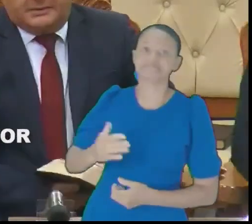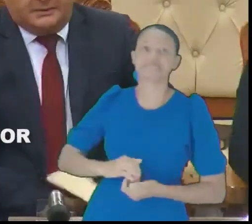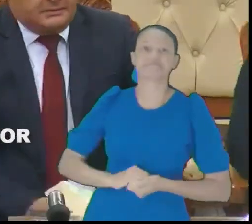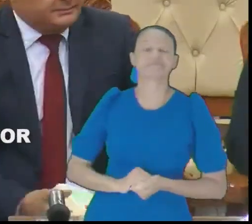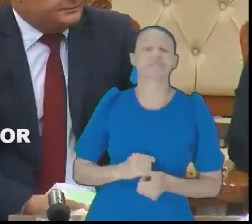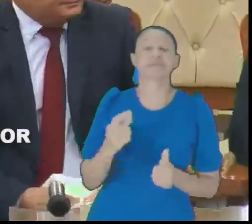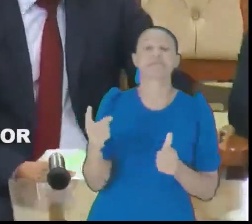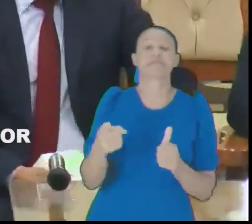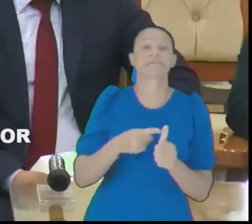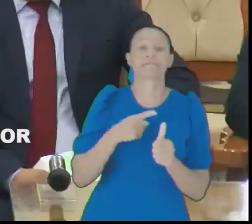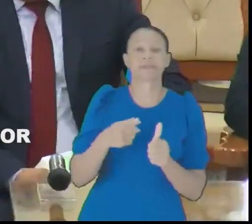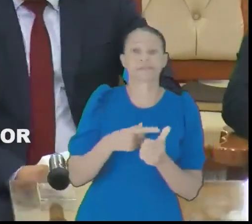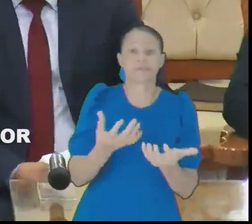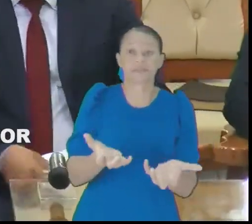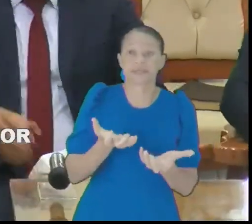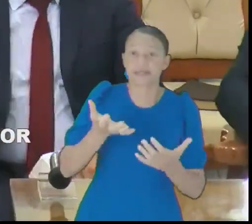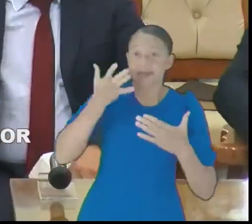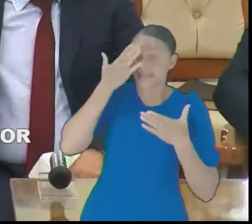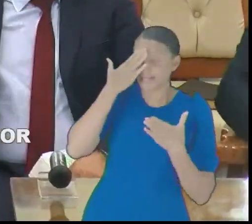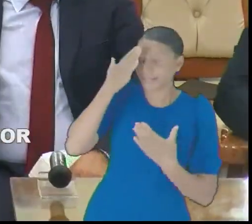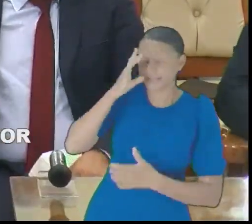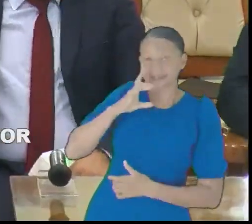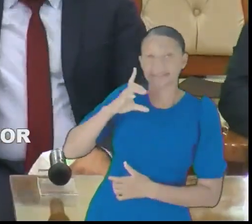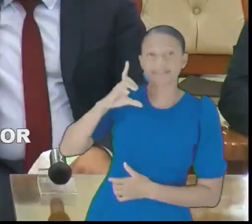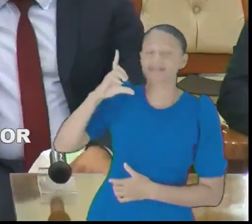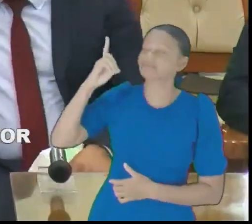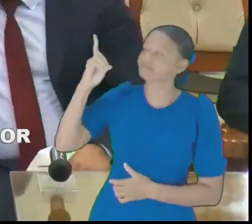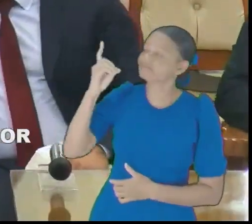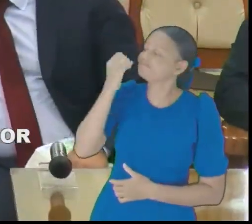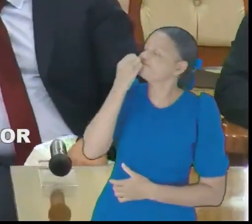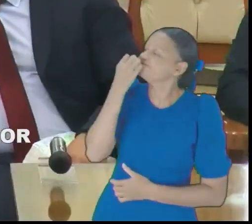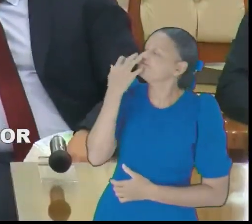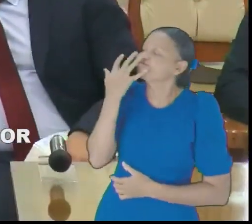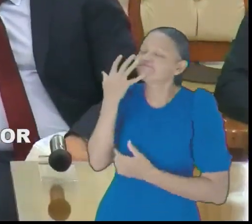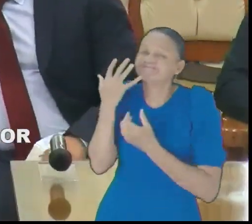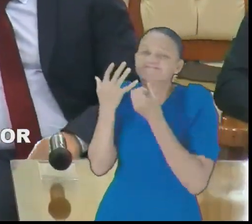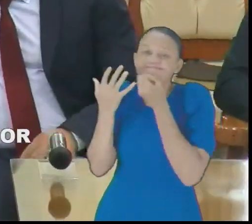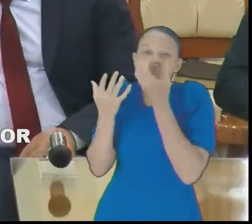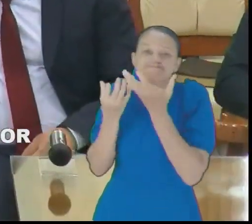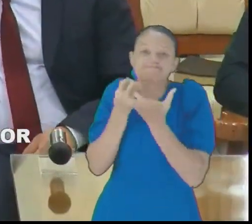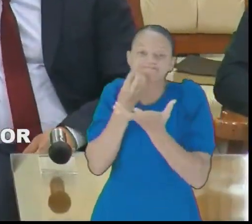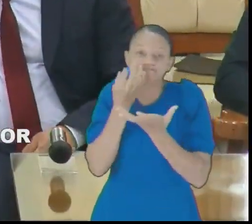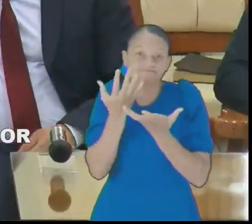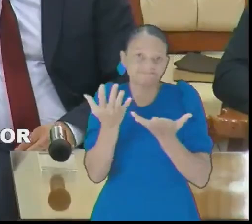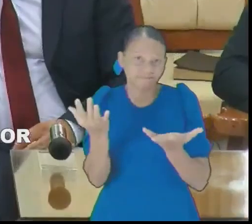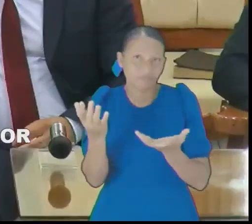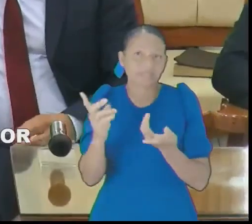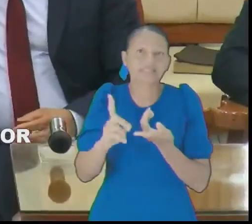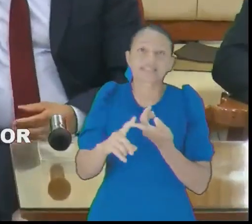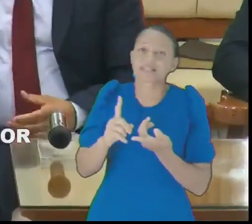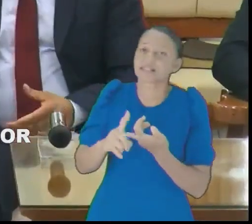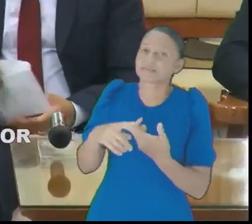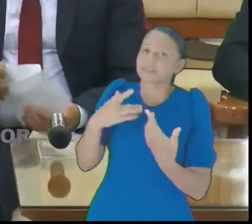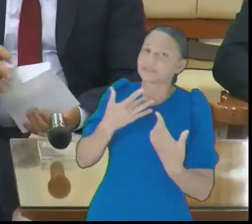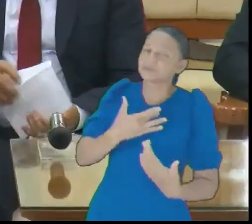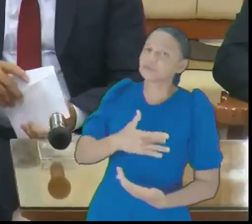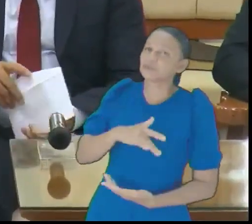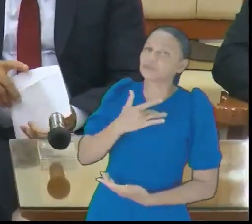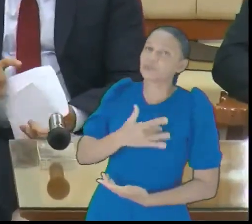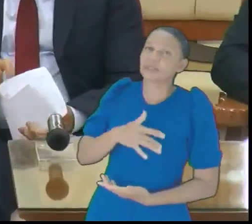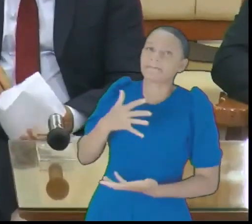quero primeiramente agradecer a Deus por sua infinita bondade, por sua infinita